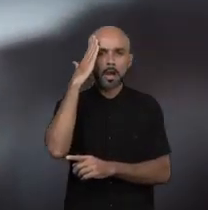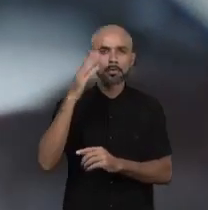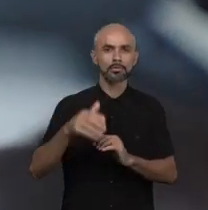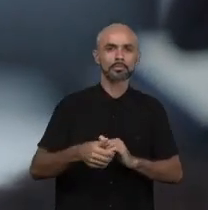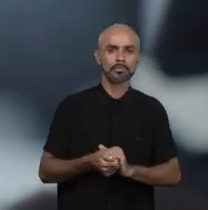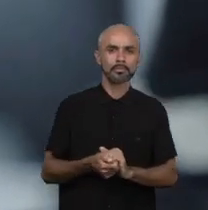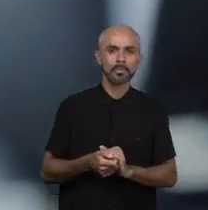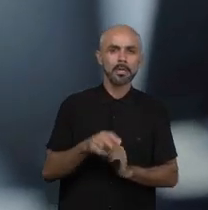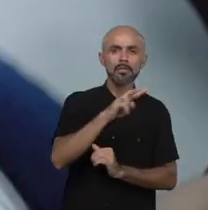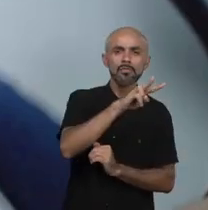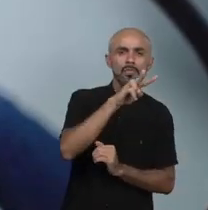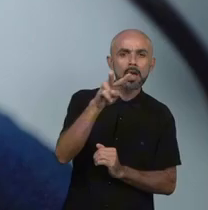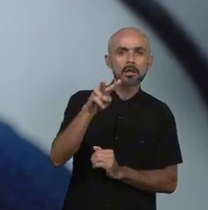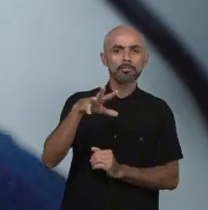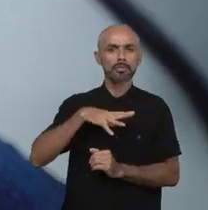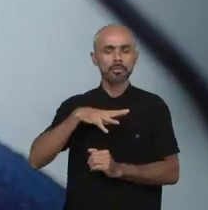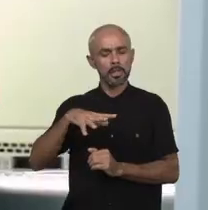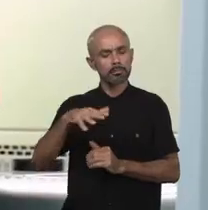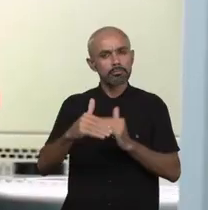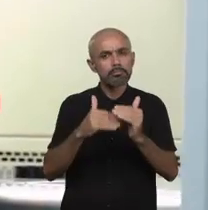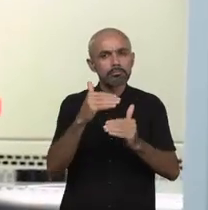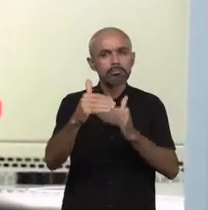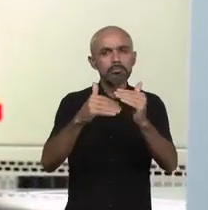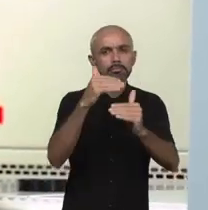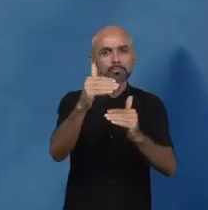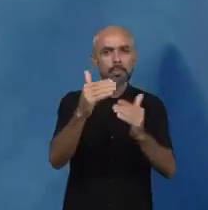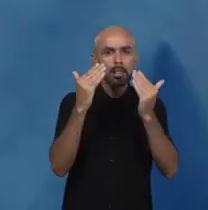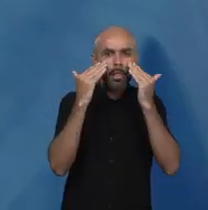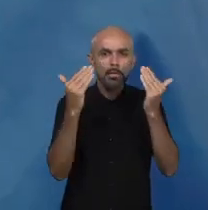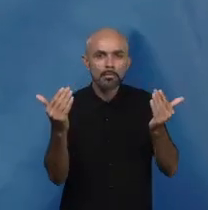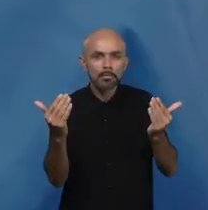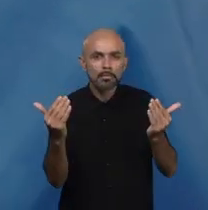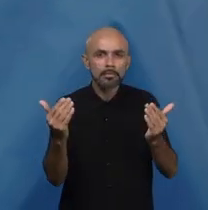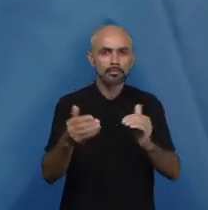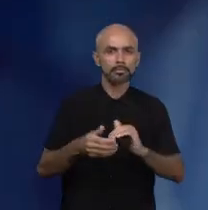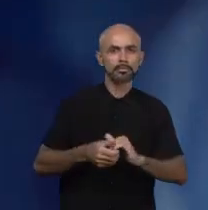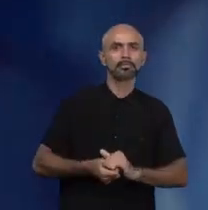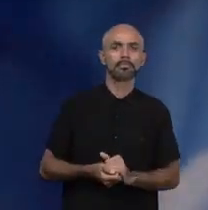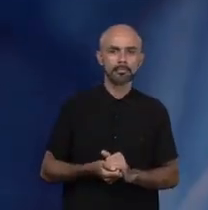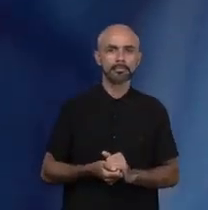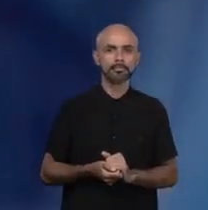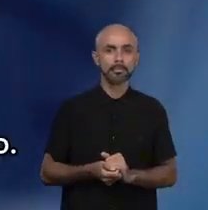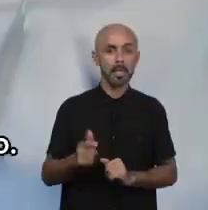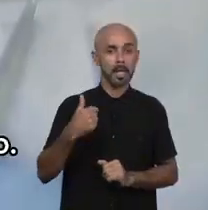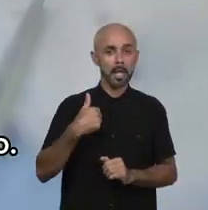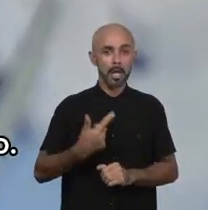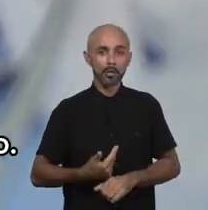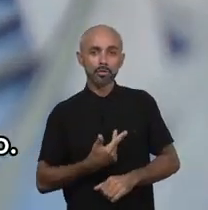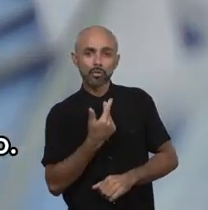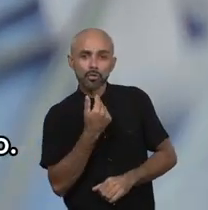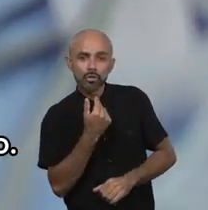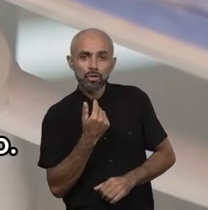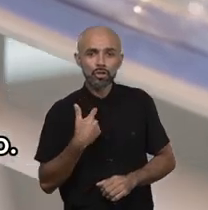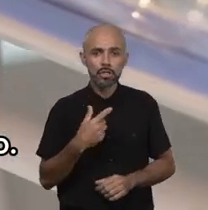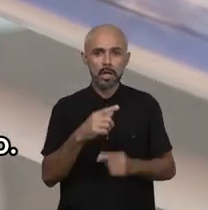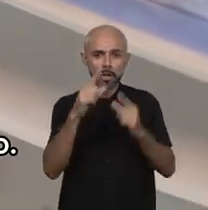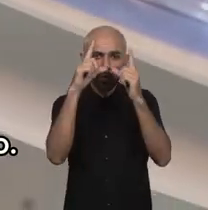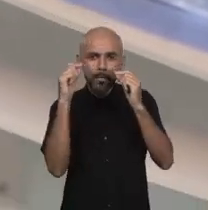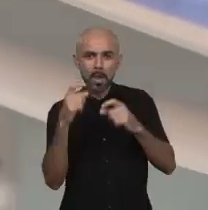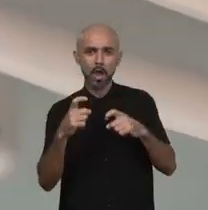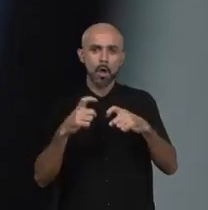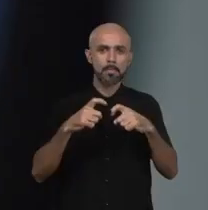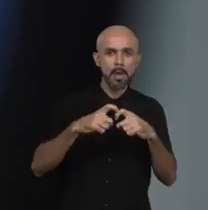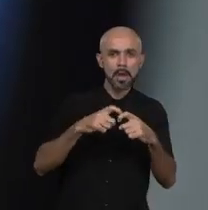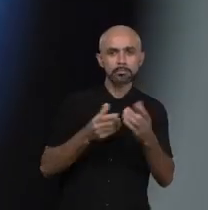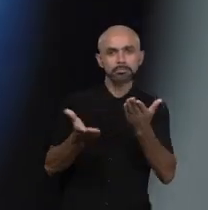atendimento à população. O resultado você vê em todo lugar. Melhorias para nossa cidade. No centro cirúrgico também fui muito bem